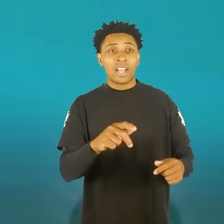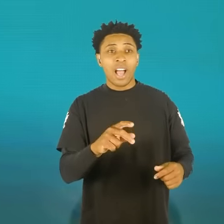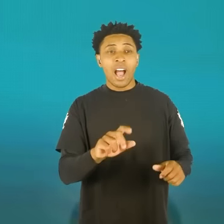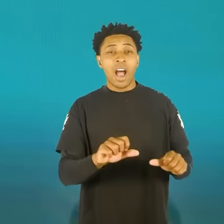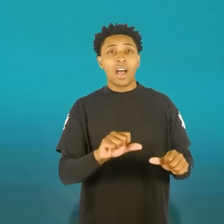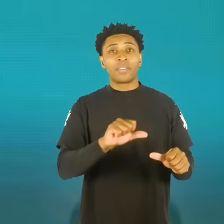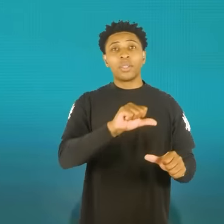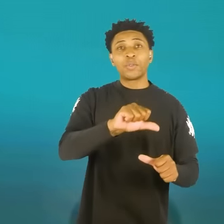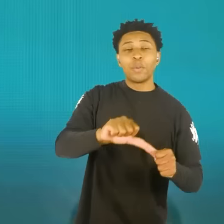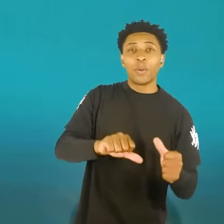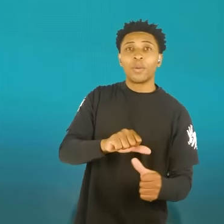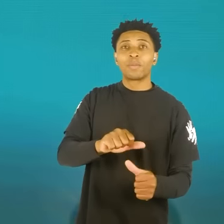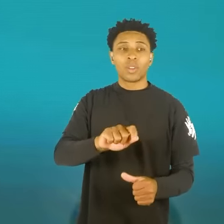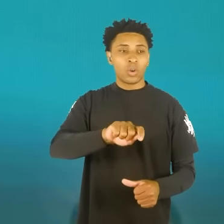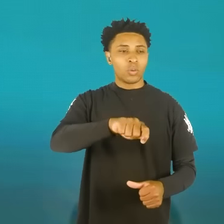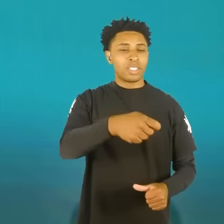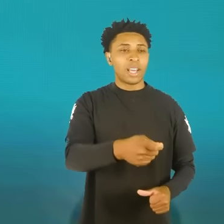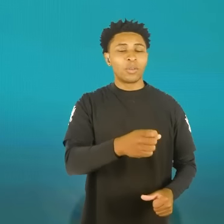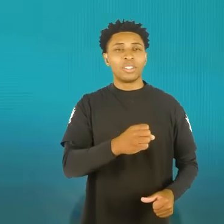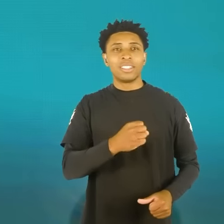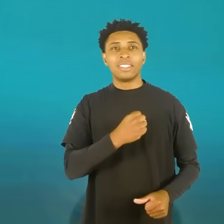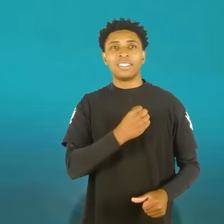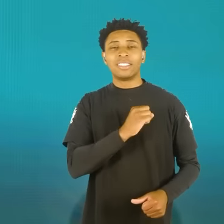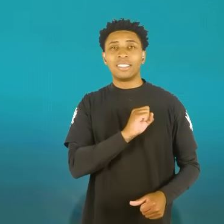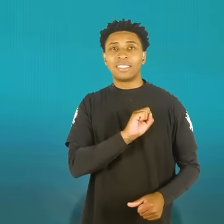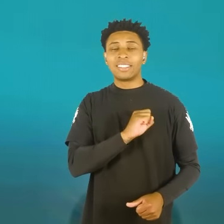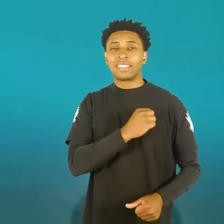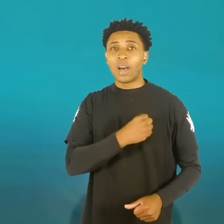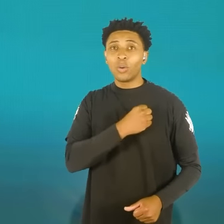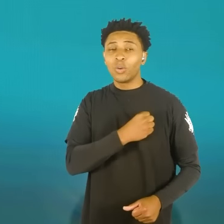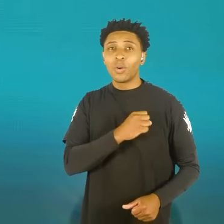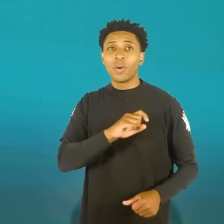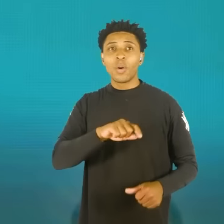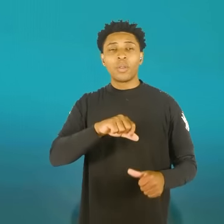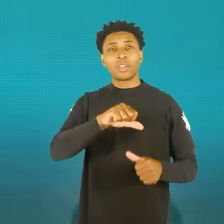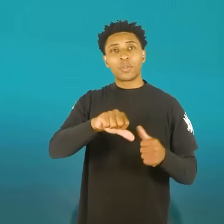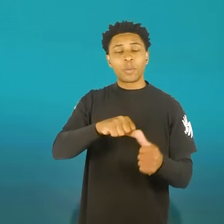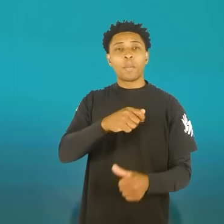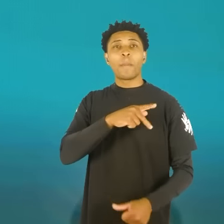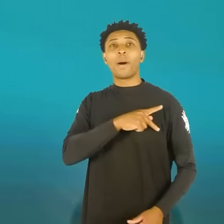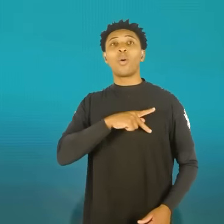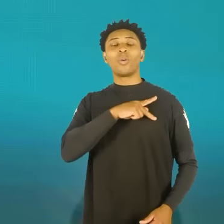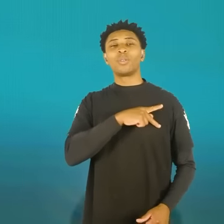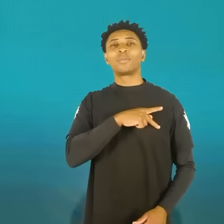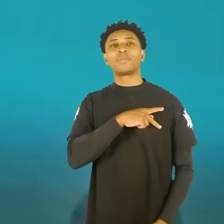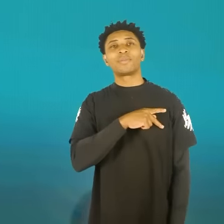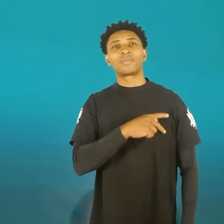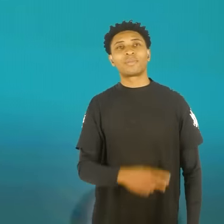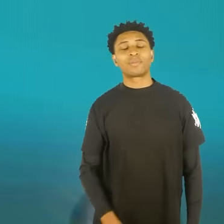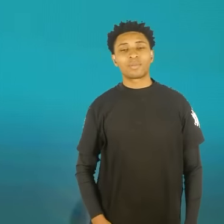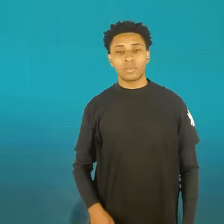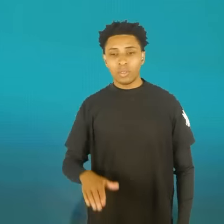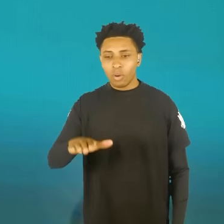Novo Testamento, o maior escritor. Porque aquela terra, além do encontro que teve com Cristo, era a terra que